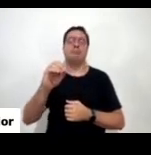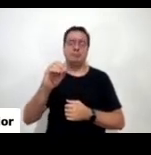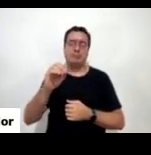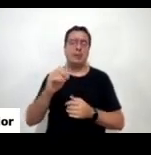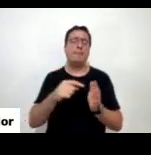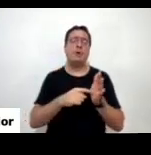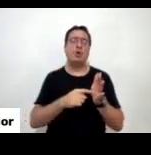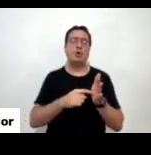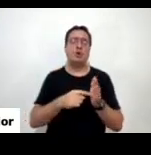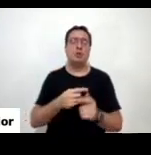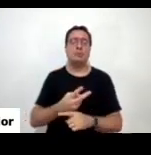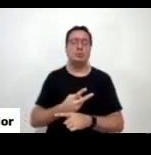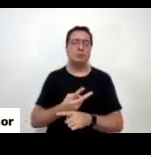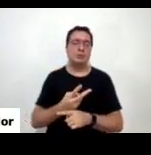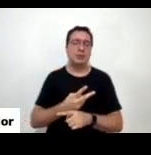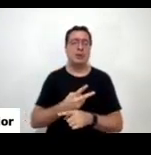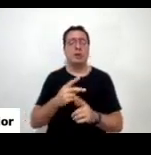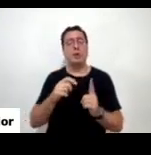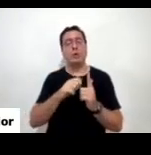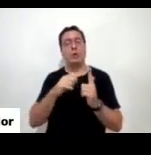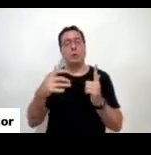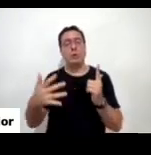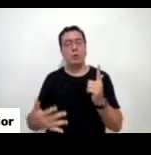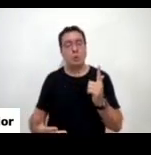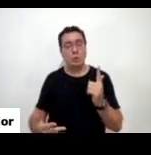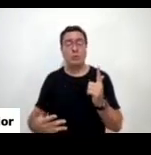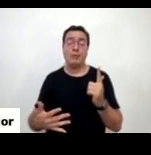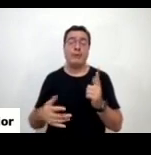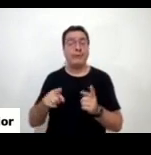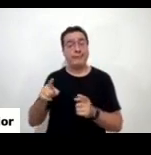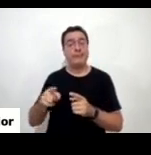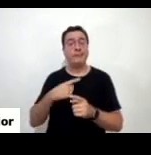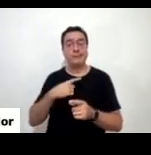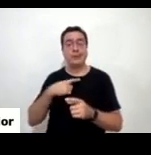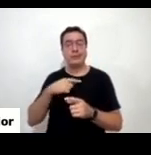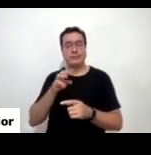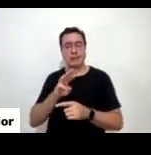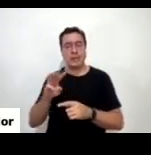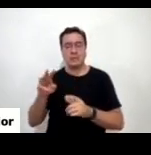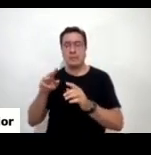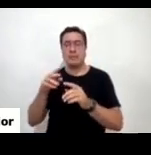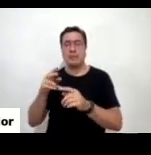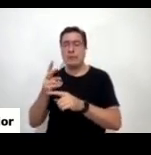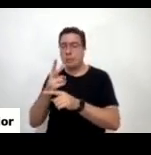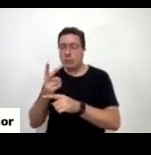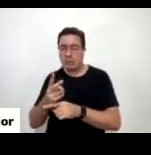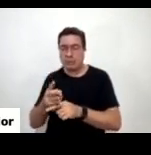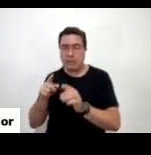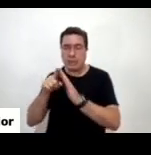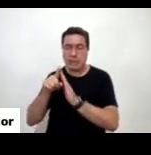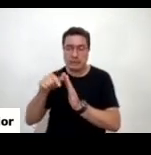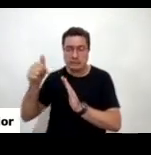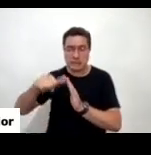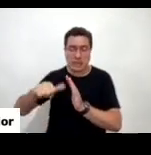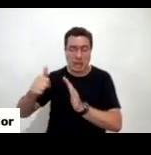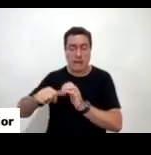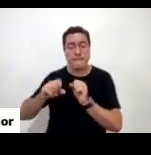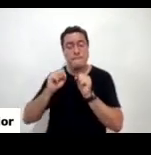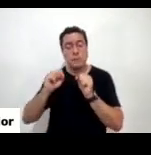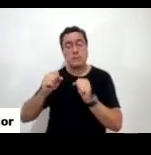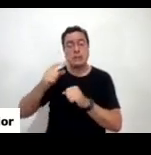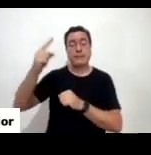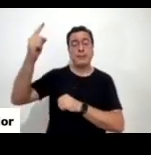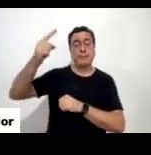busca, como por exemplo o Google, ele vai navegar no nosso site e vai analisar o nosso site. O nosso site pode aparecer nas